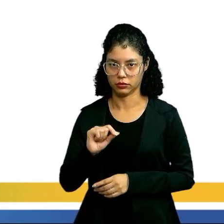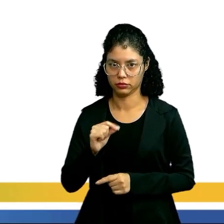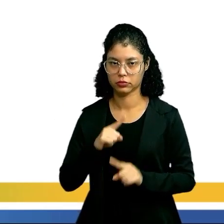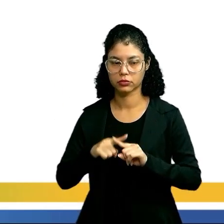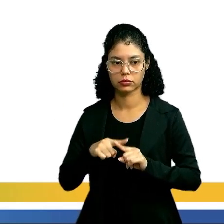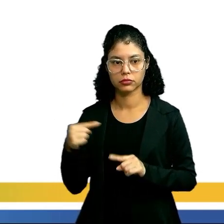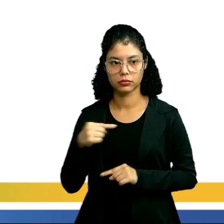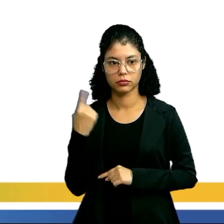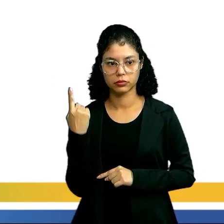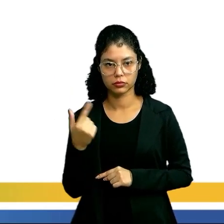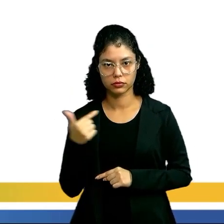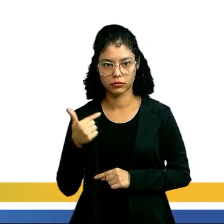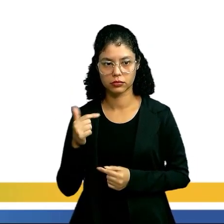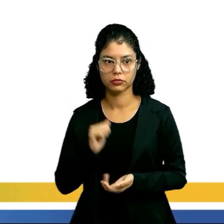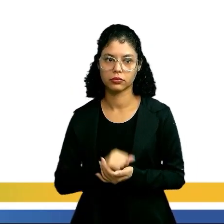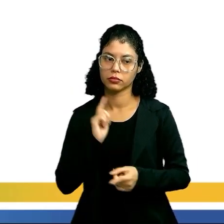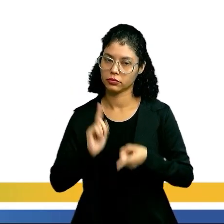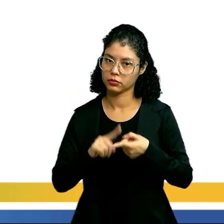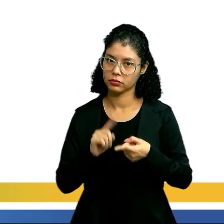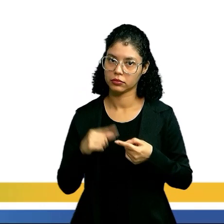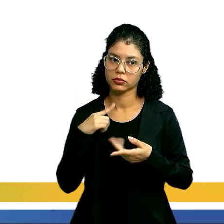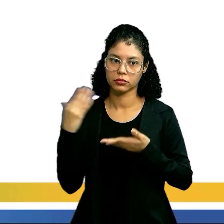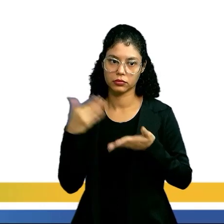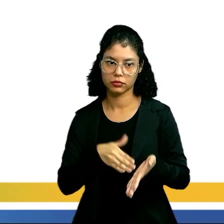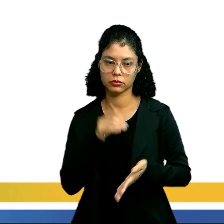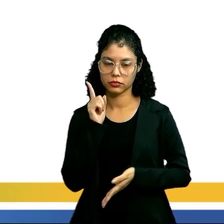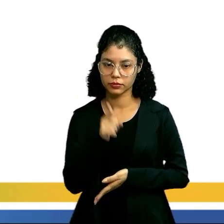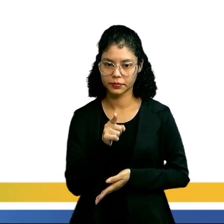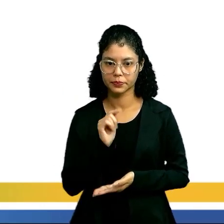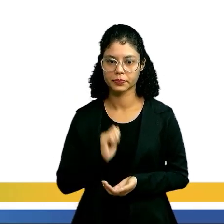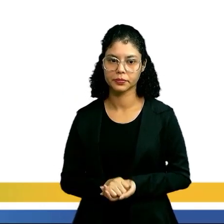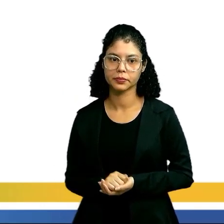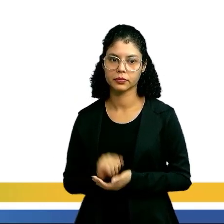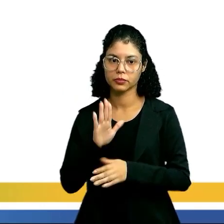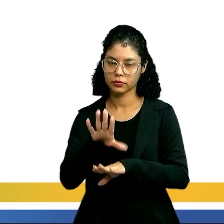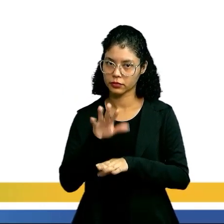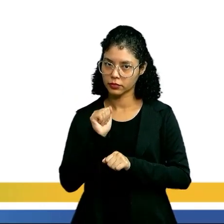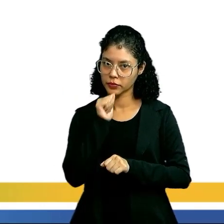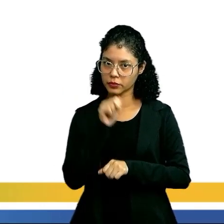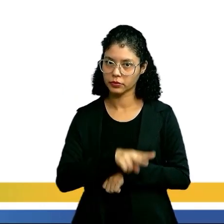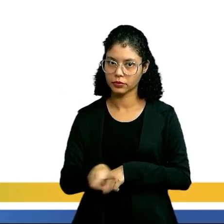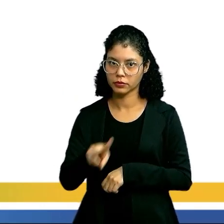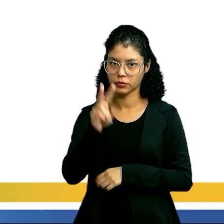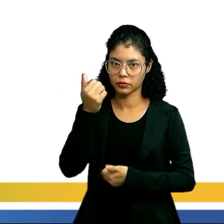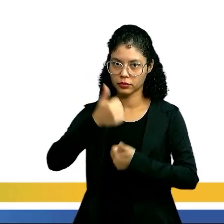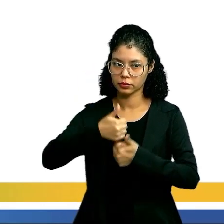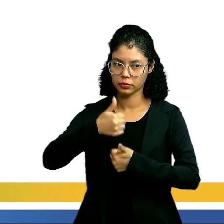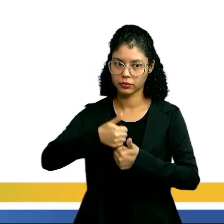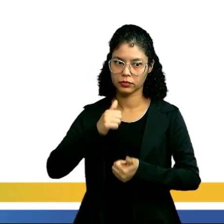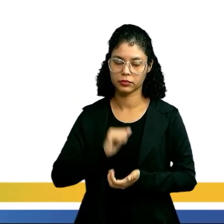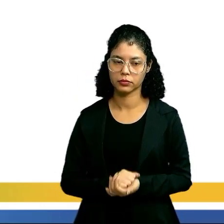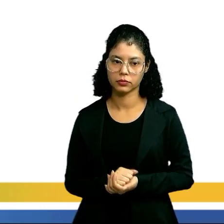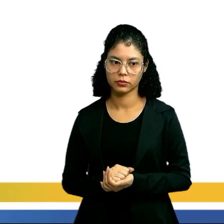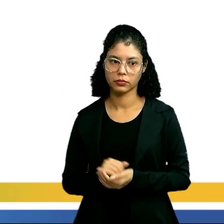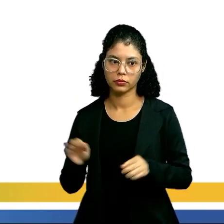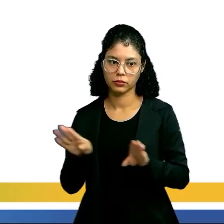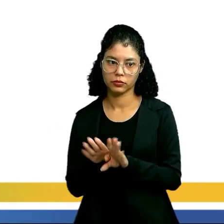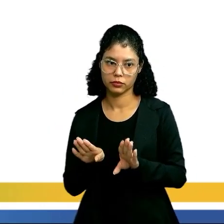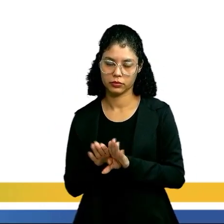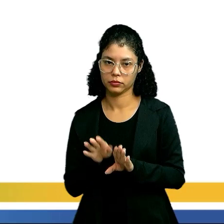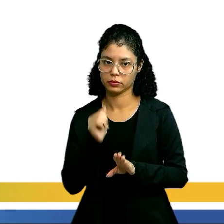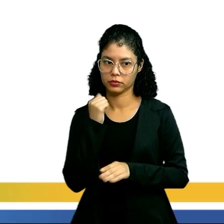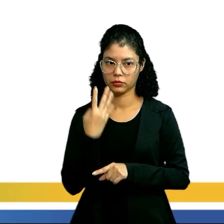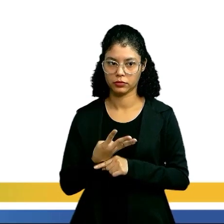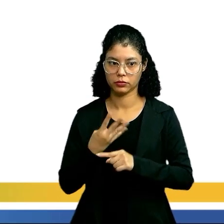vezes menos 2. Por quê? Porque eu quero chegar aqui, ó. Eu vou pegar esse valor e substituir. Aí, por isso que aqui